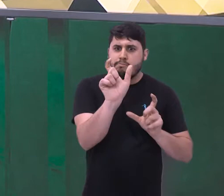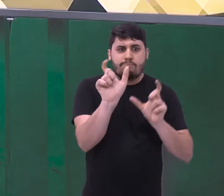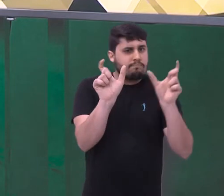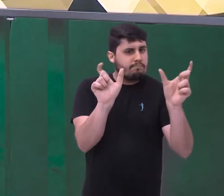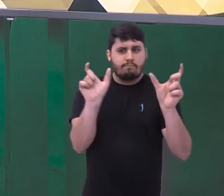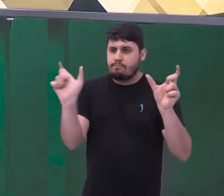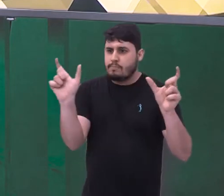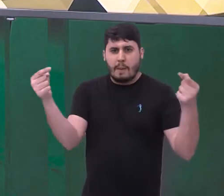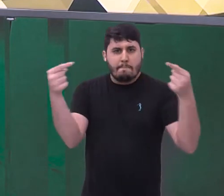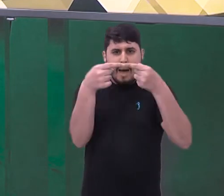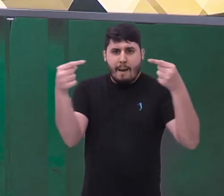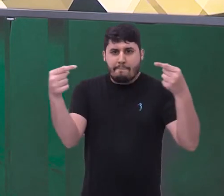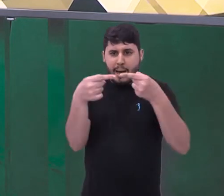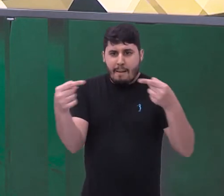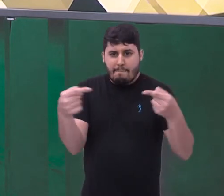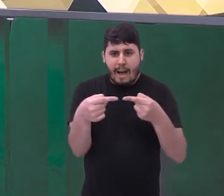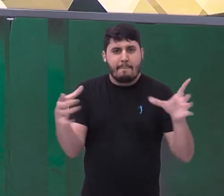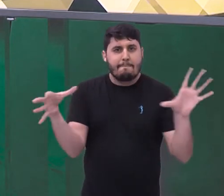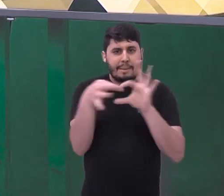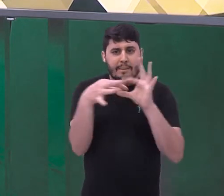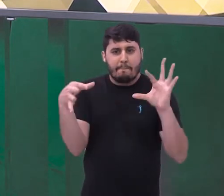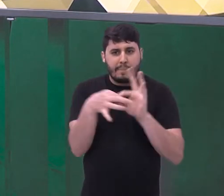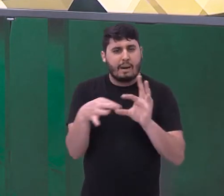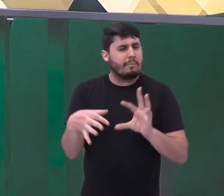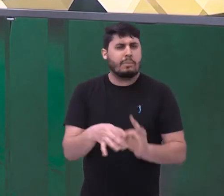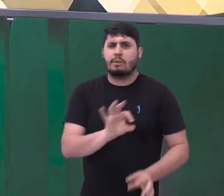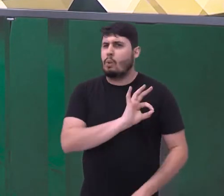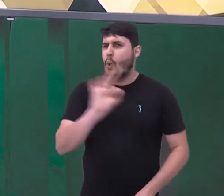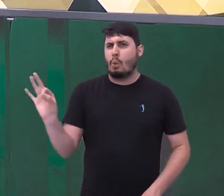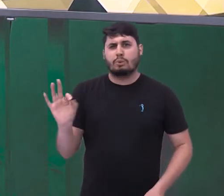fecha, abre, isso é lindo. Adoro.